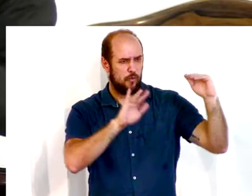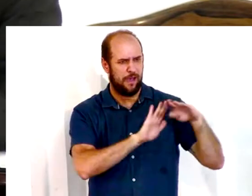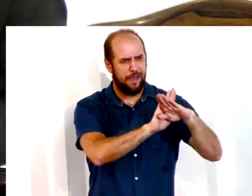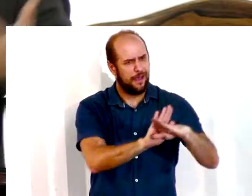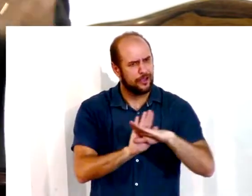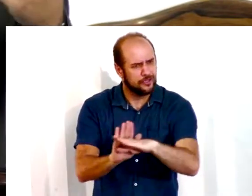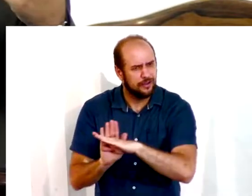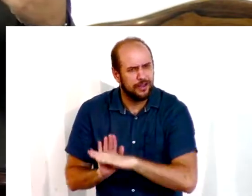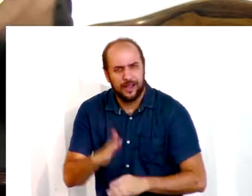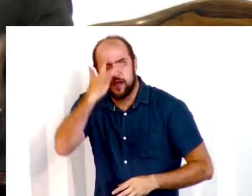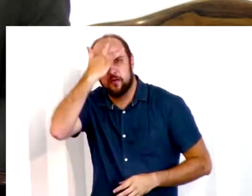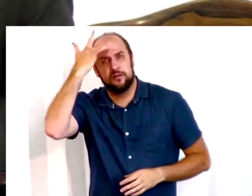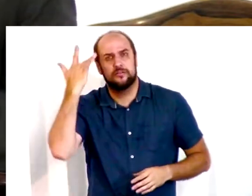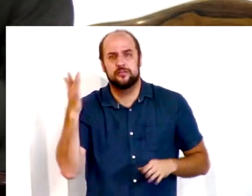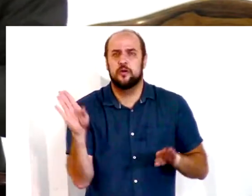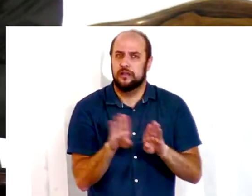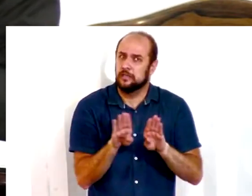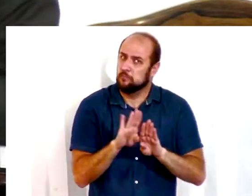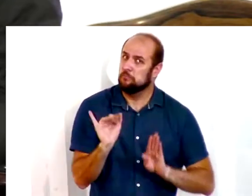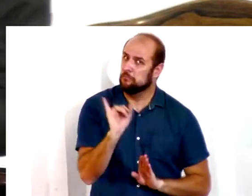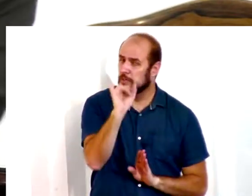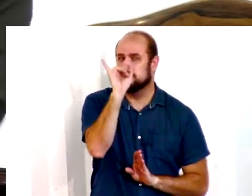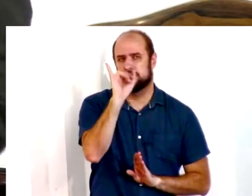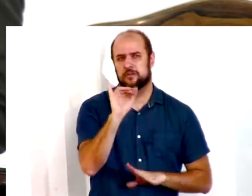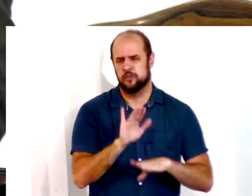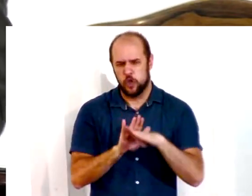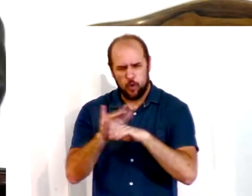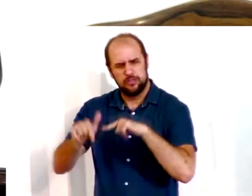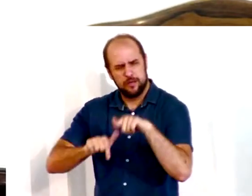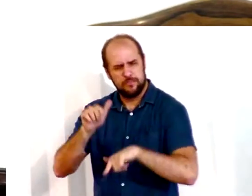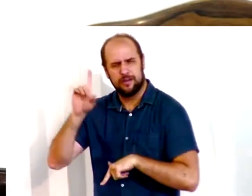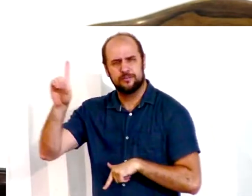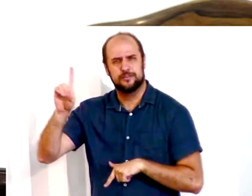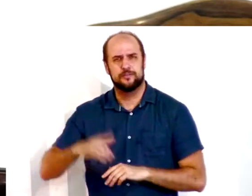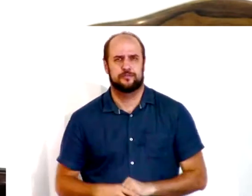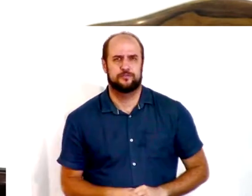para benefício somente meu e da minha família.